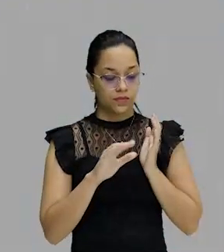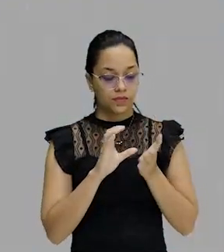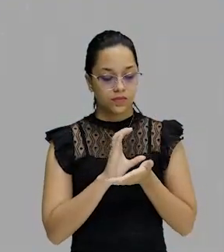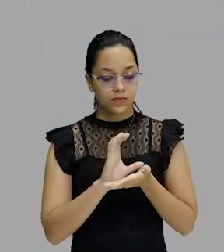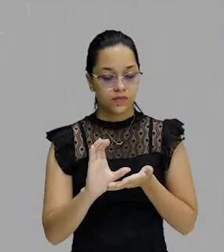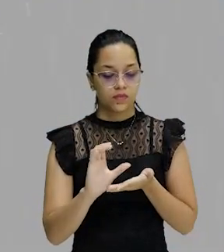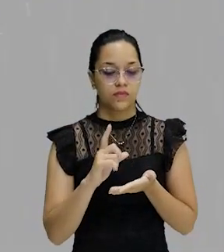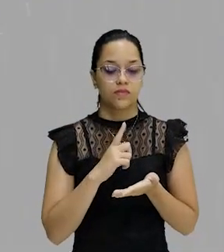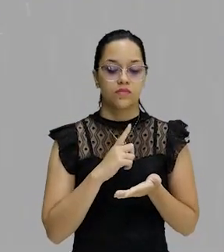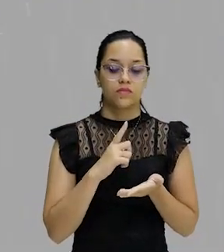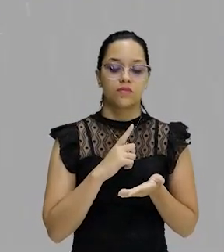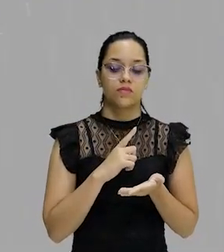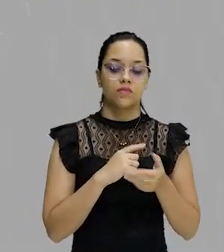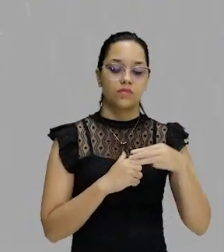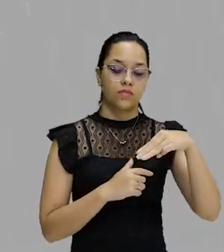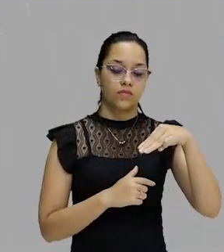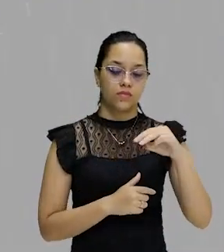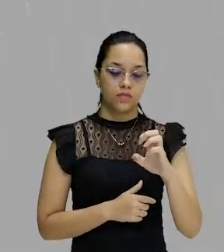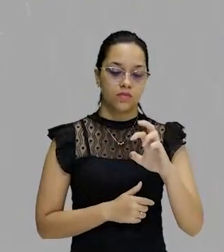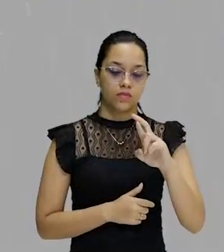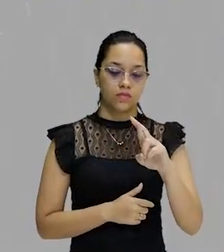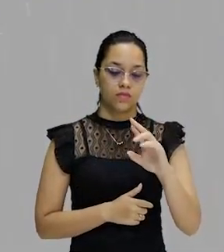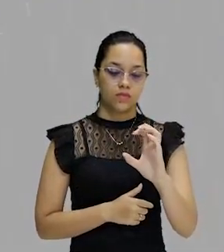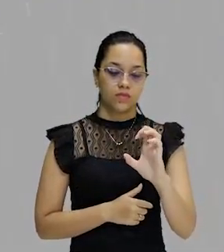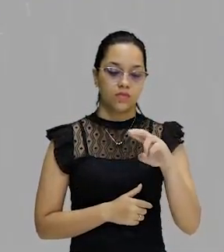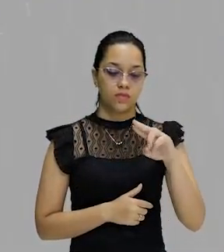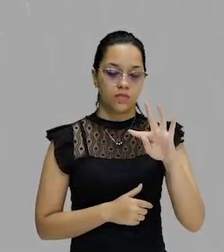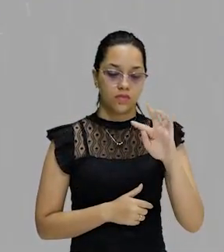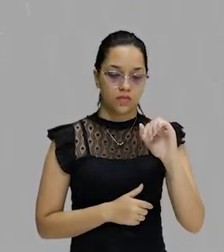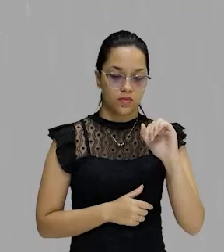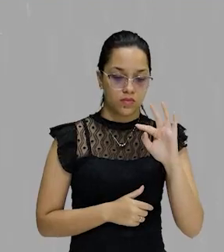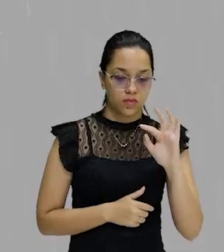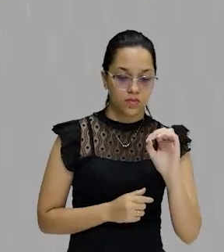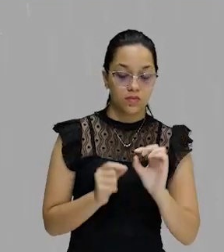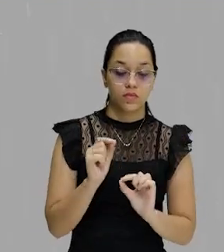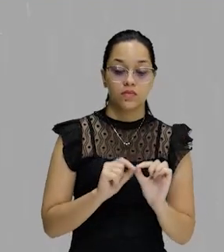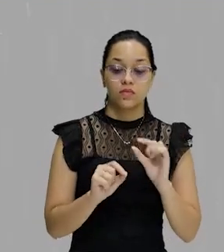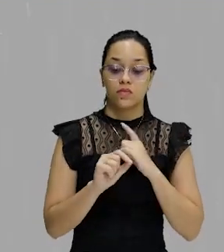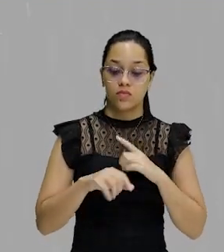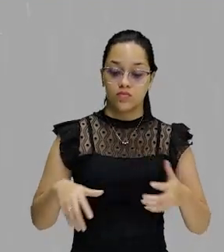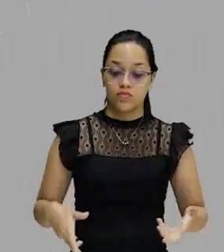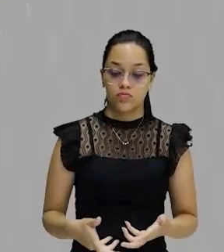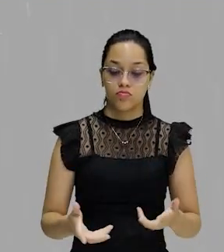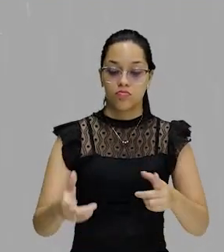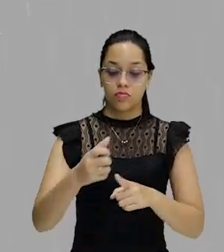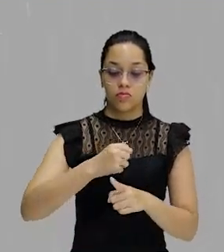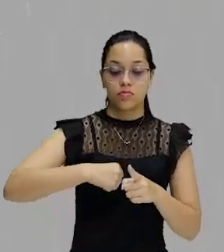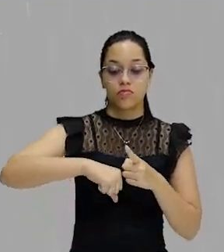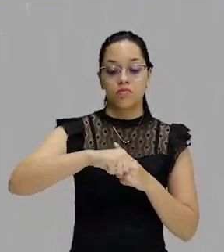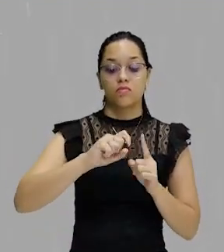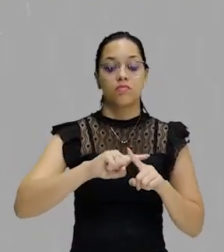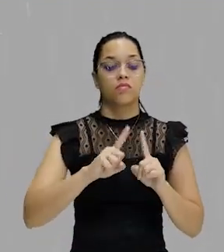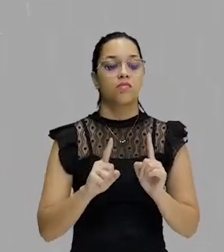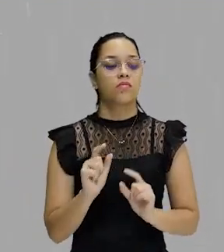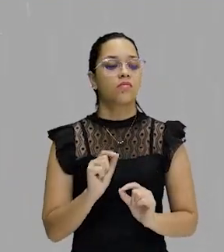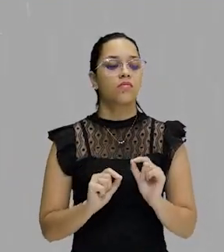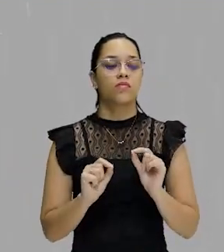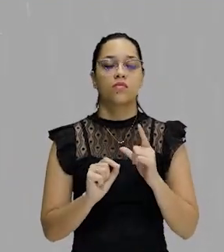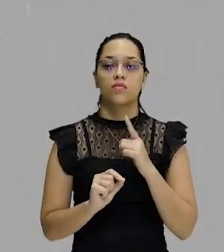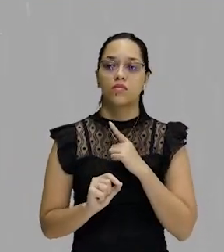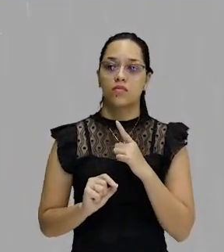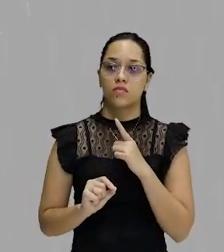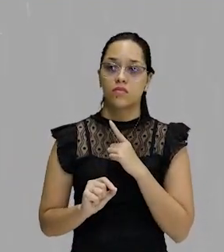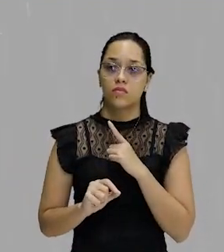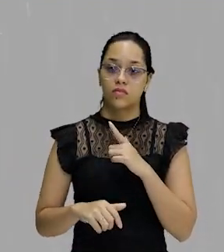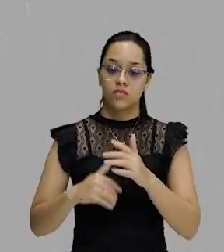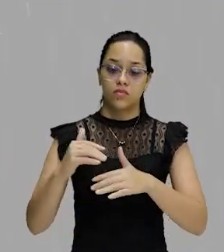financiar o mecenato, o renascimento cultural, como uma forma de se promover socialmente, mas como uma forma também